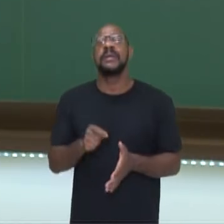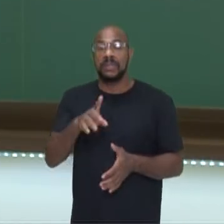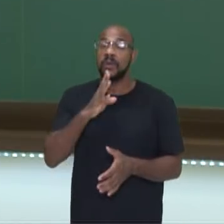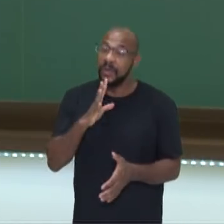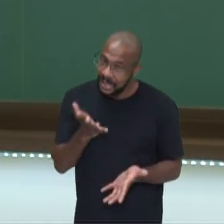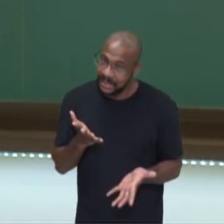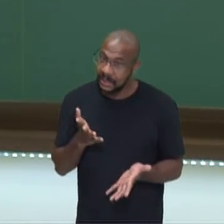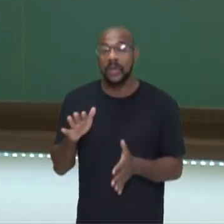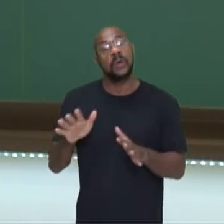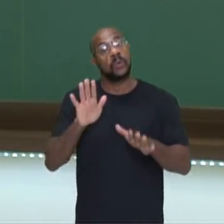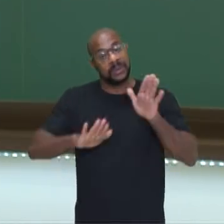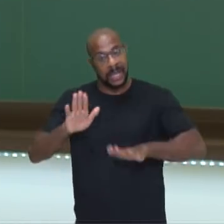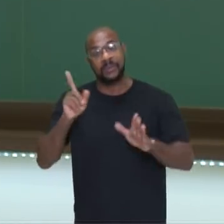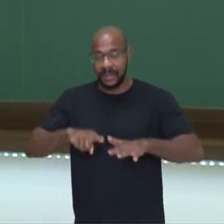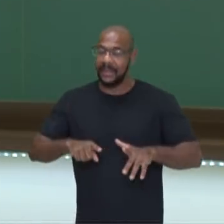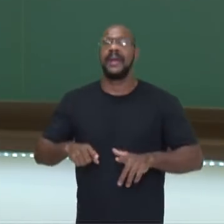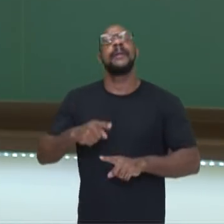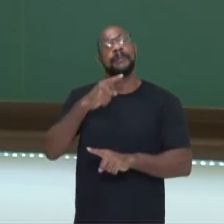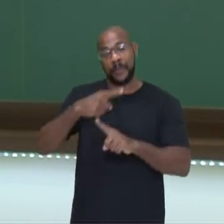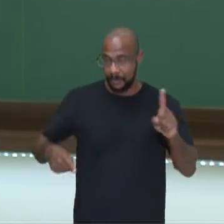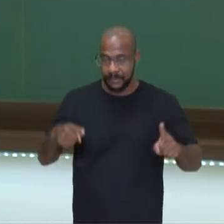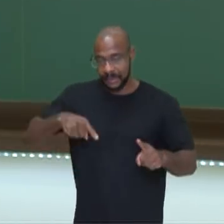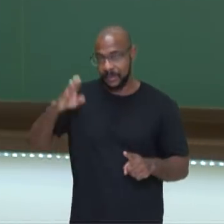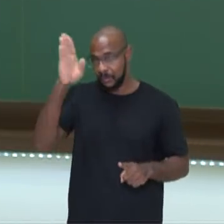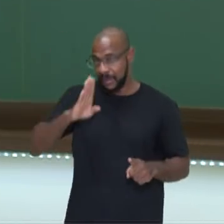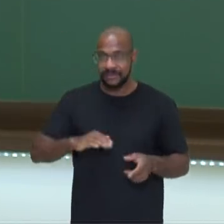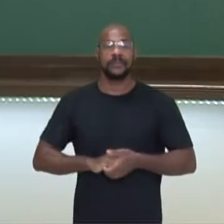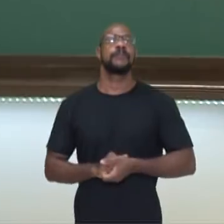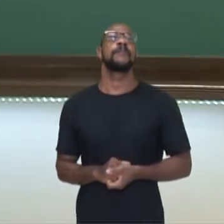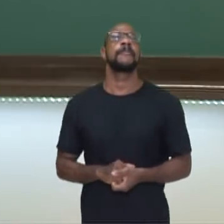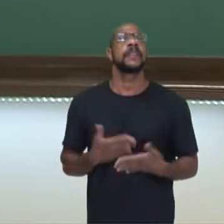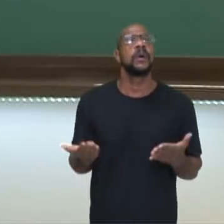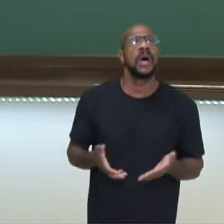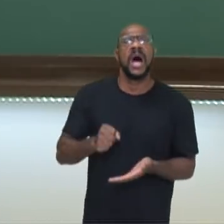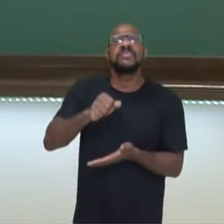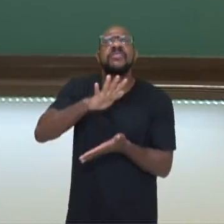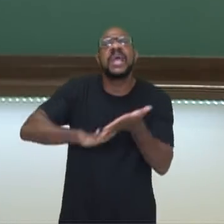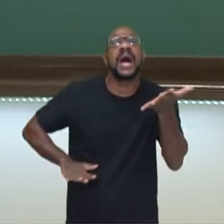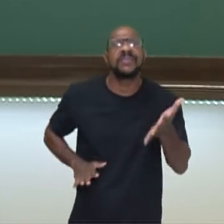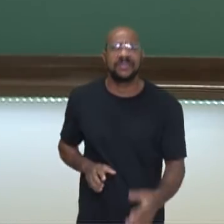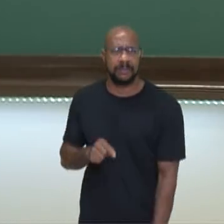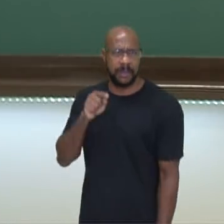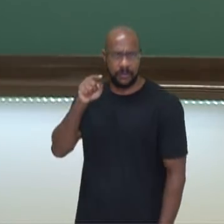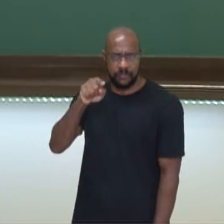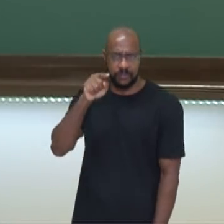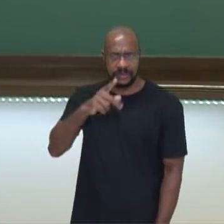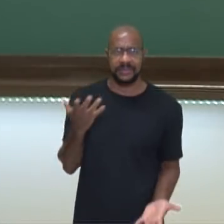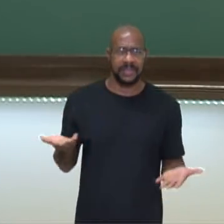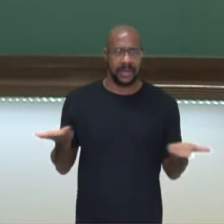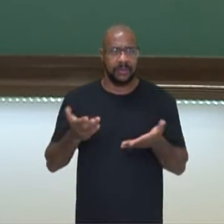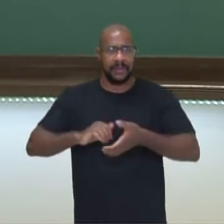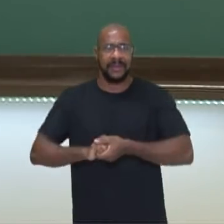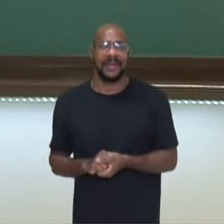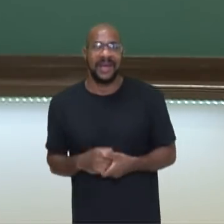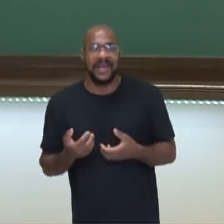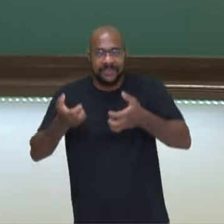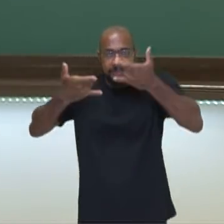Brasil atualmente. Ok? Então, exercício para você, já que estamos falando tanto em voto, sobre o